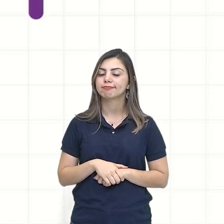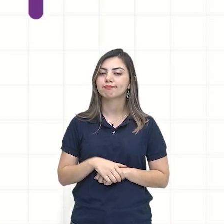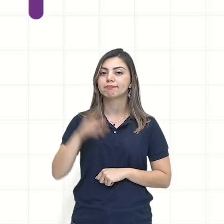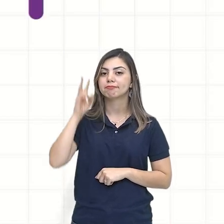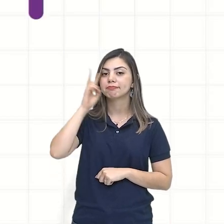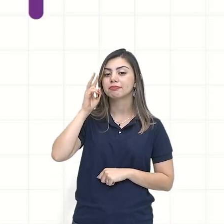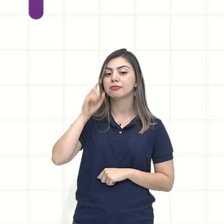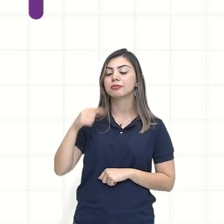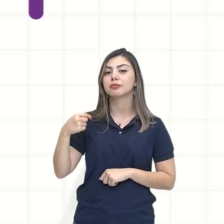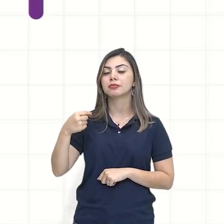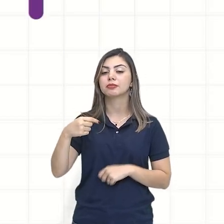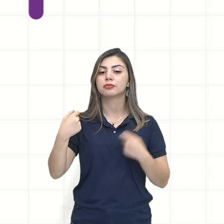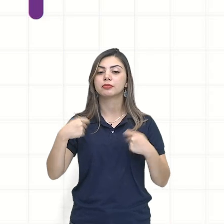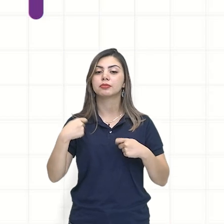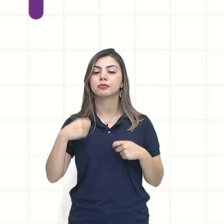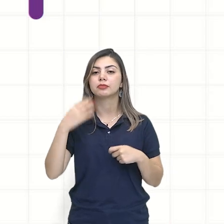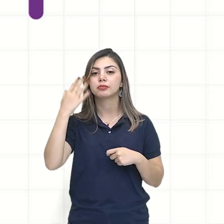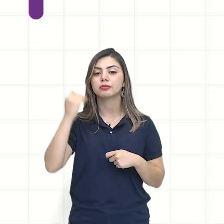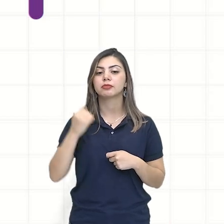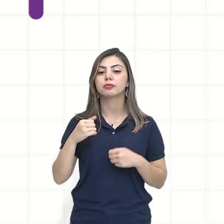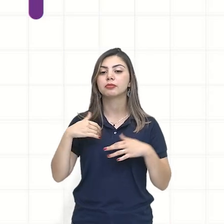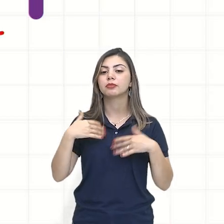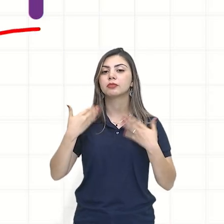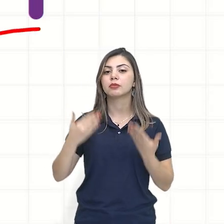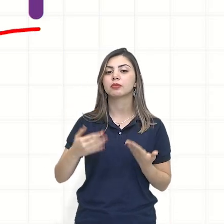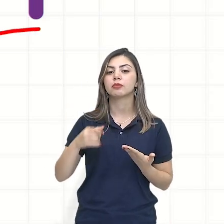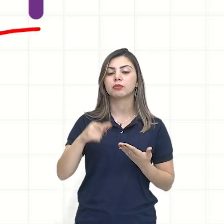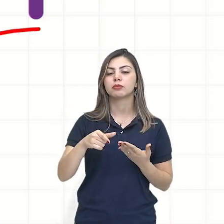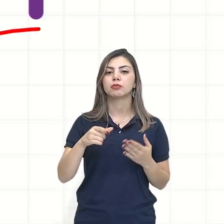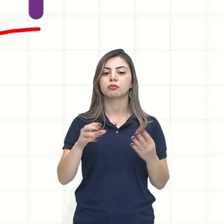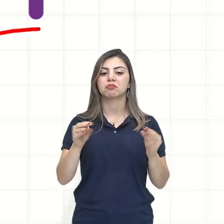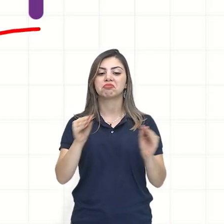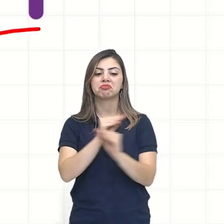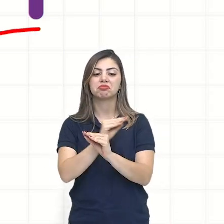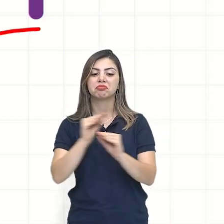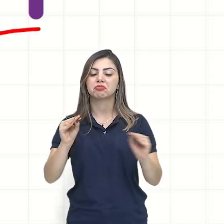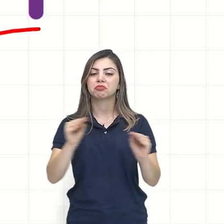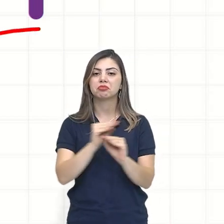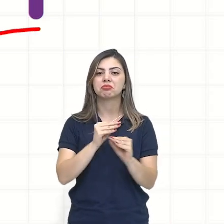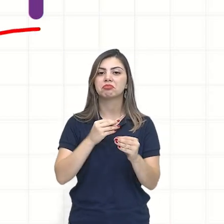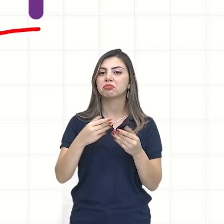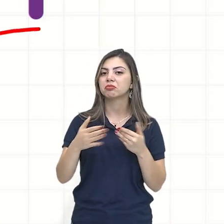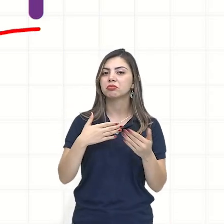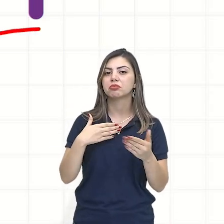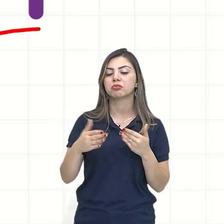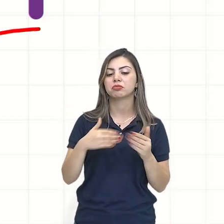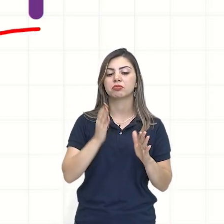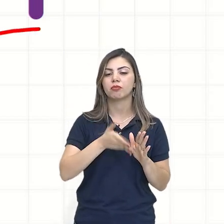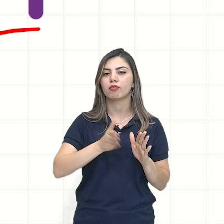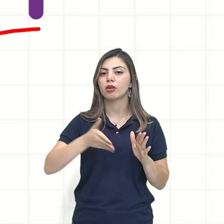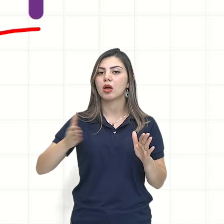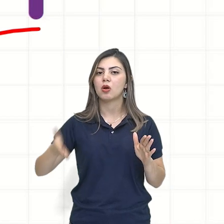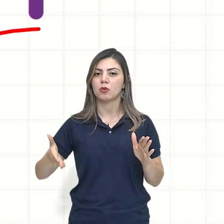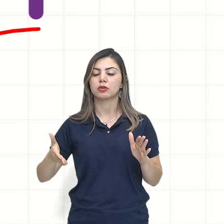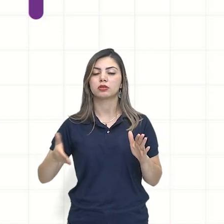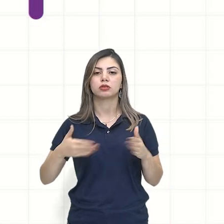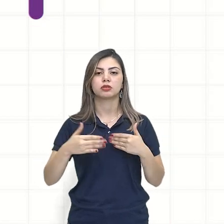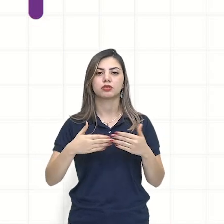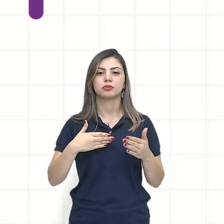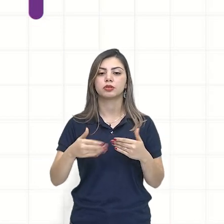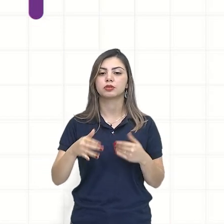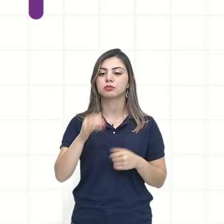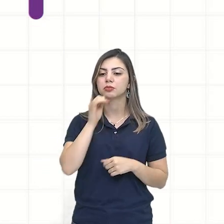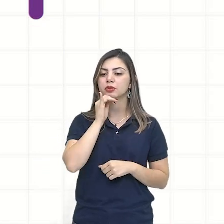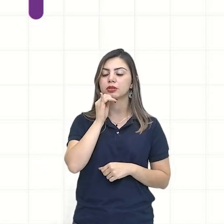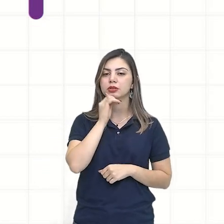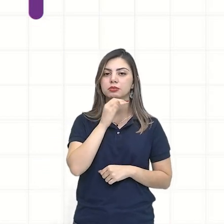saber, né, que a posição dos símbolos aqui, ó, ela não influencia no valor final. Por exemplo,